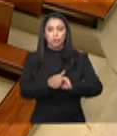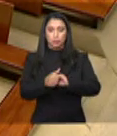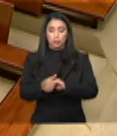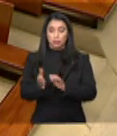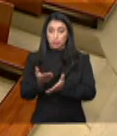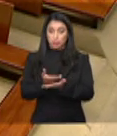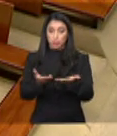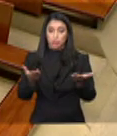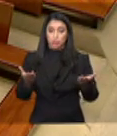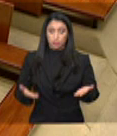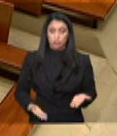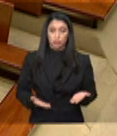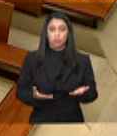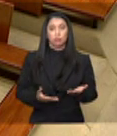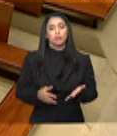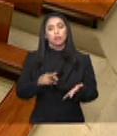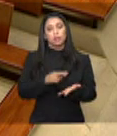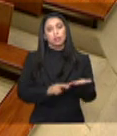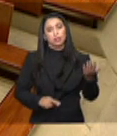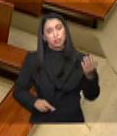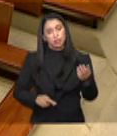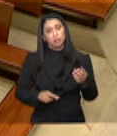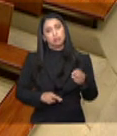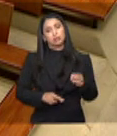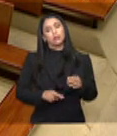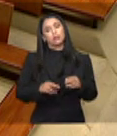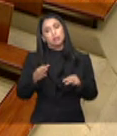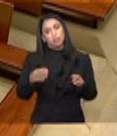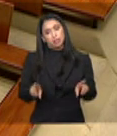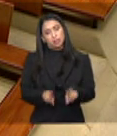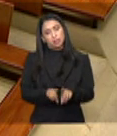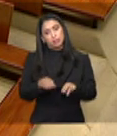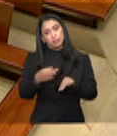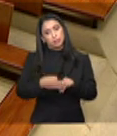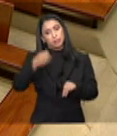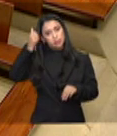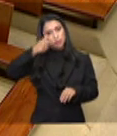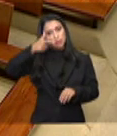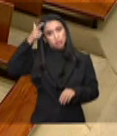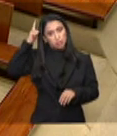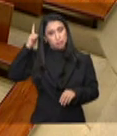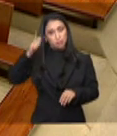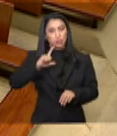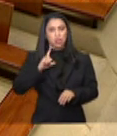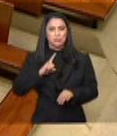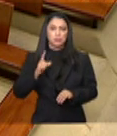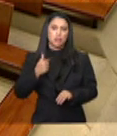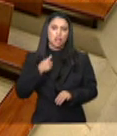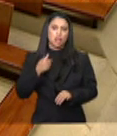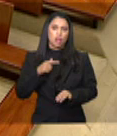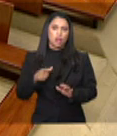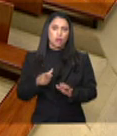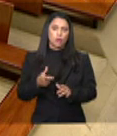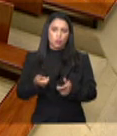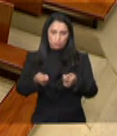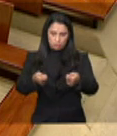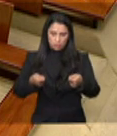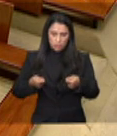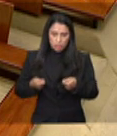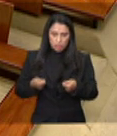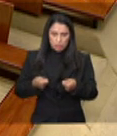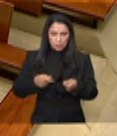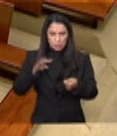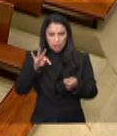agora especialmente ao relator e ao eminente ministro Alexandre Ricardo Lewandowski. Eu recebi antecipadamente a proposta